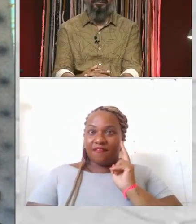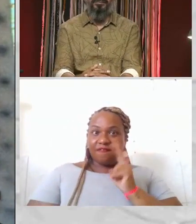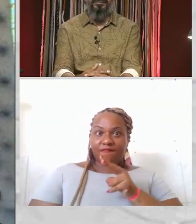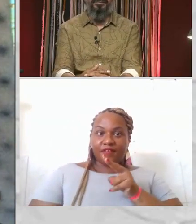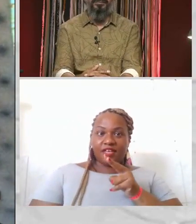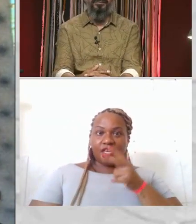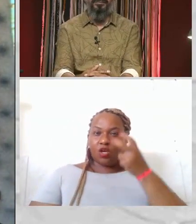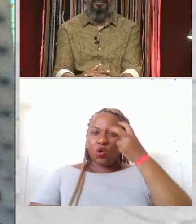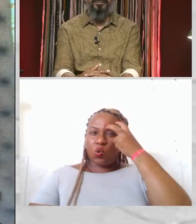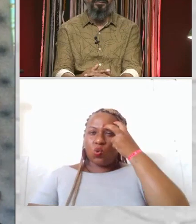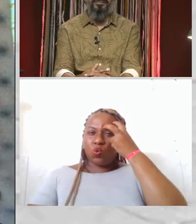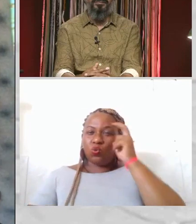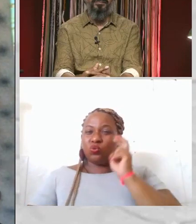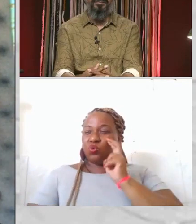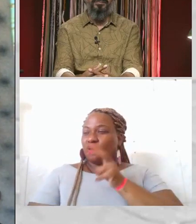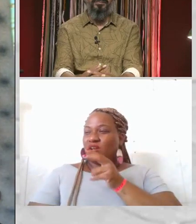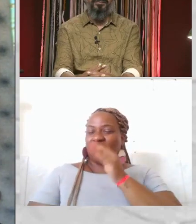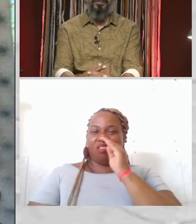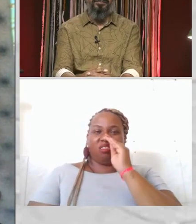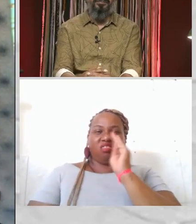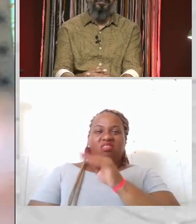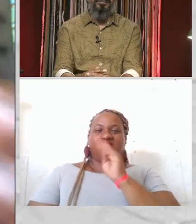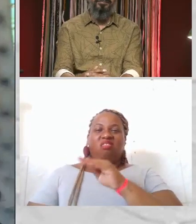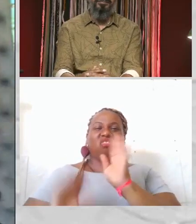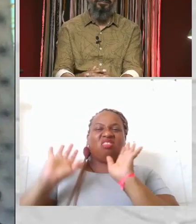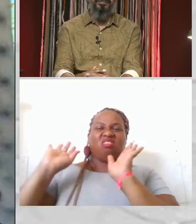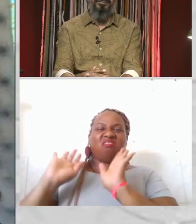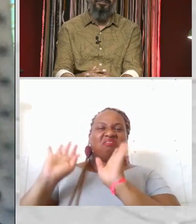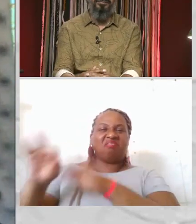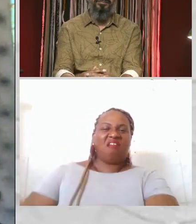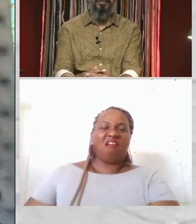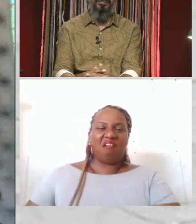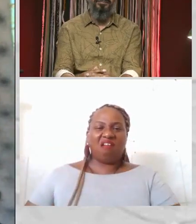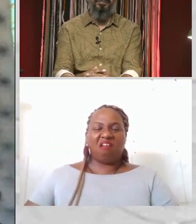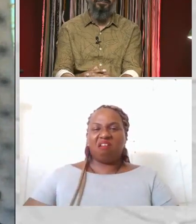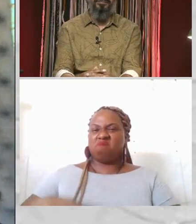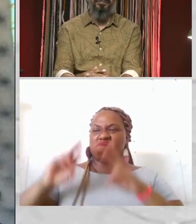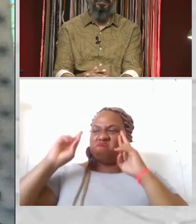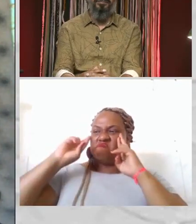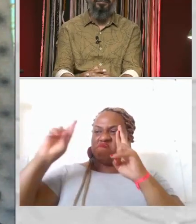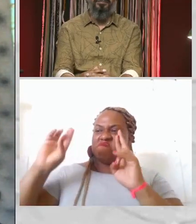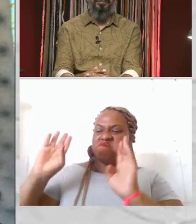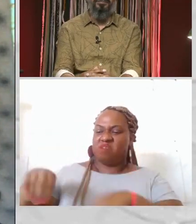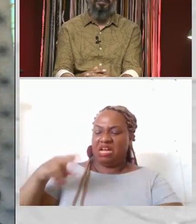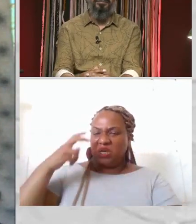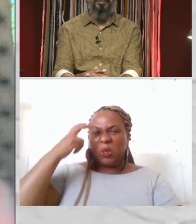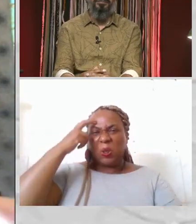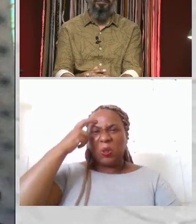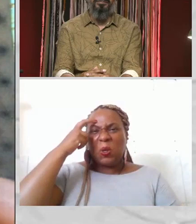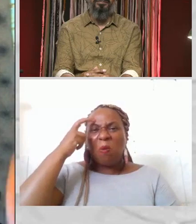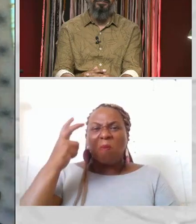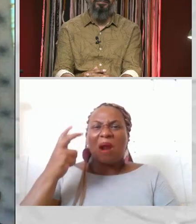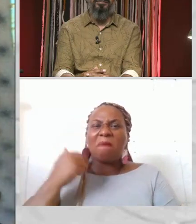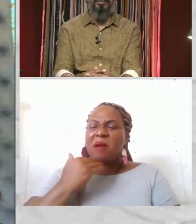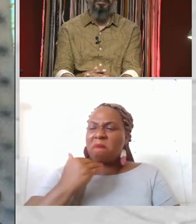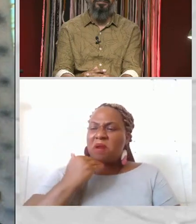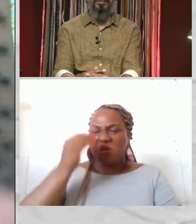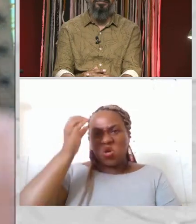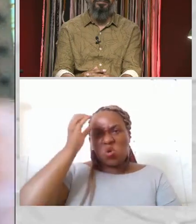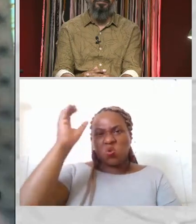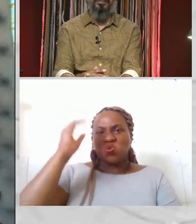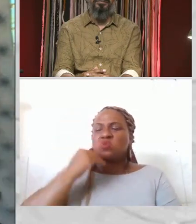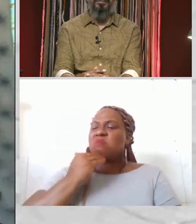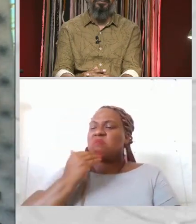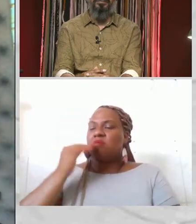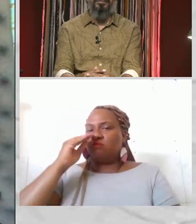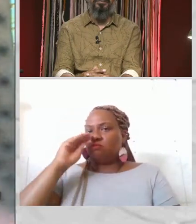de uma forma descompromissada e desrespeitosa, nós temos que, nós que